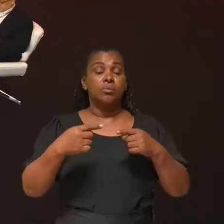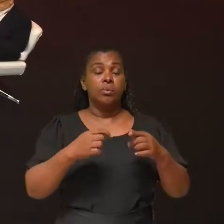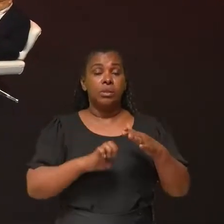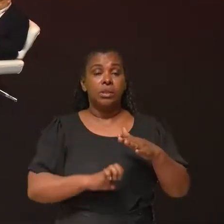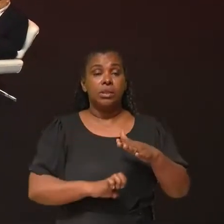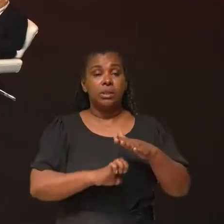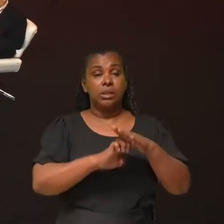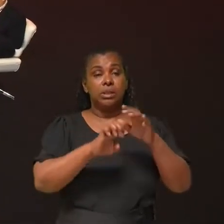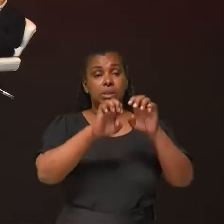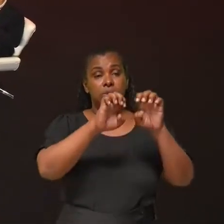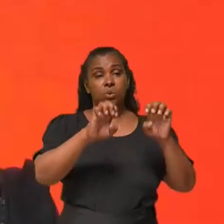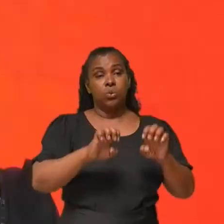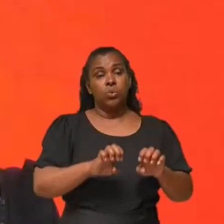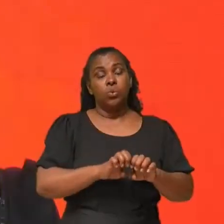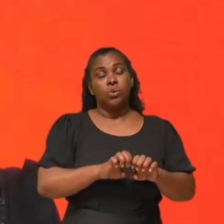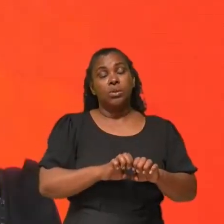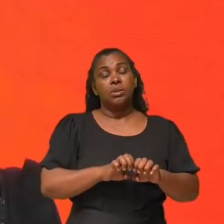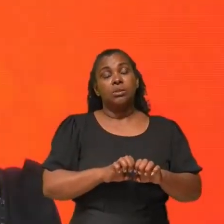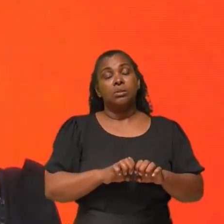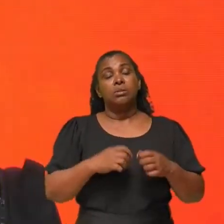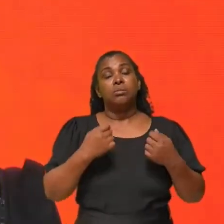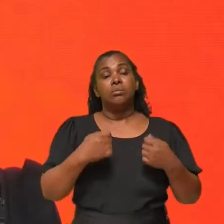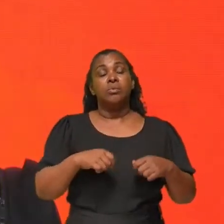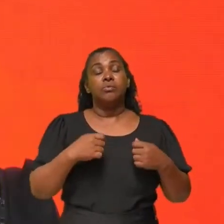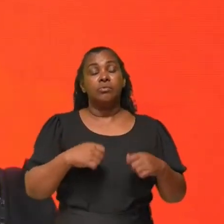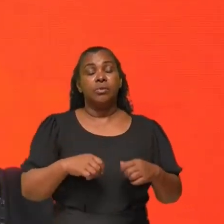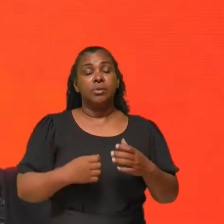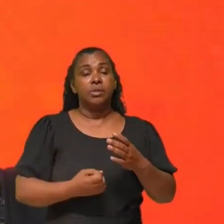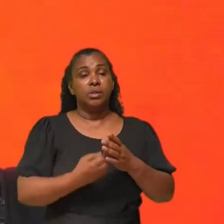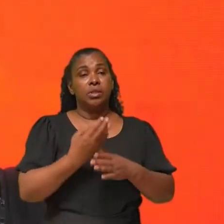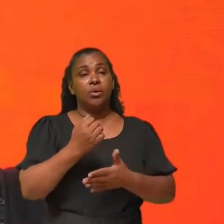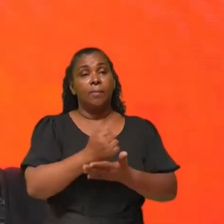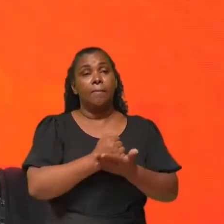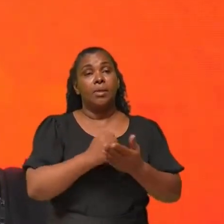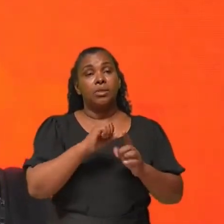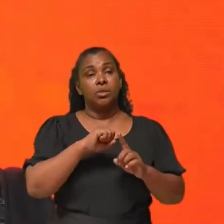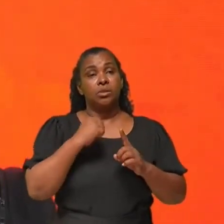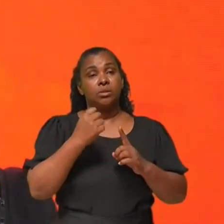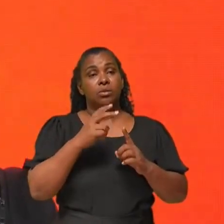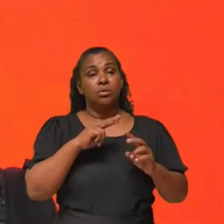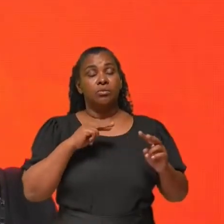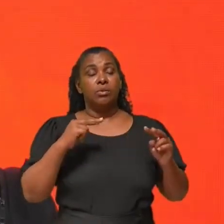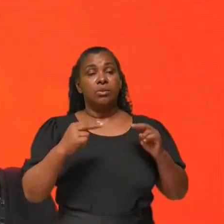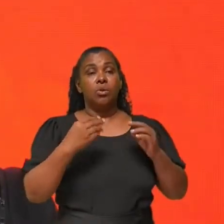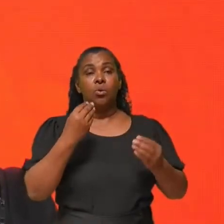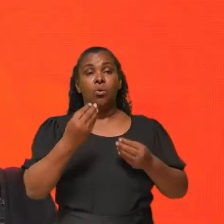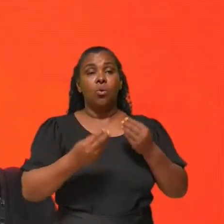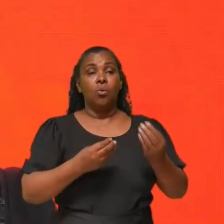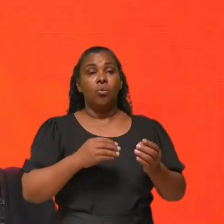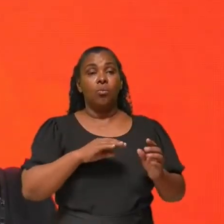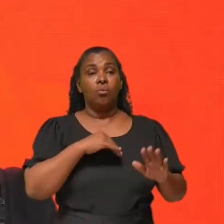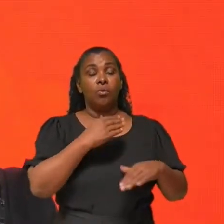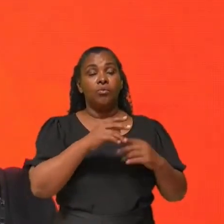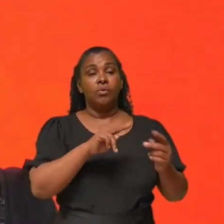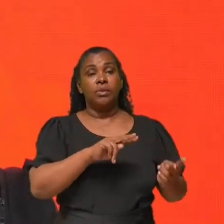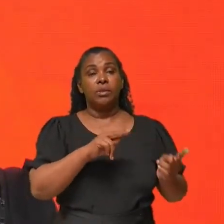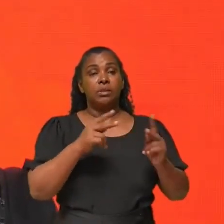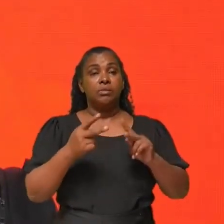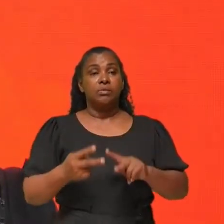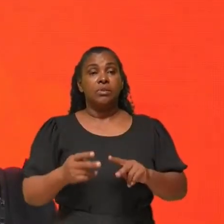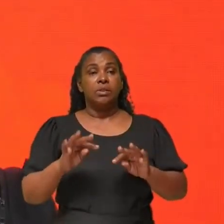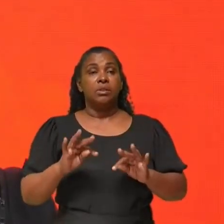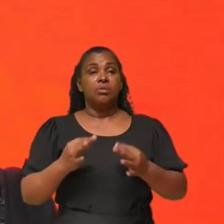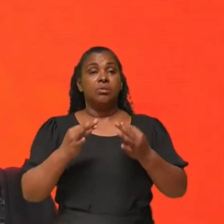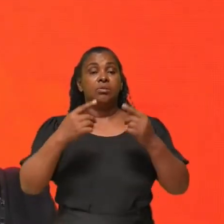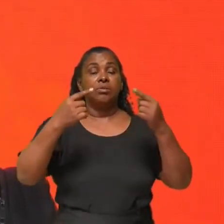informar a nossa base social uma visão de concepção sobre o processo de transição tecnológica e da disputa política que nós vemos no